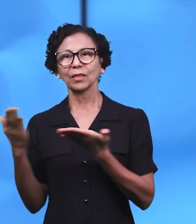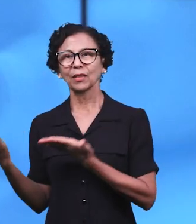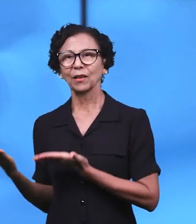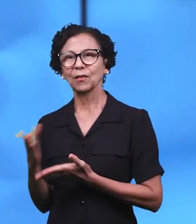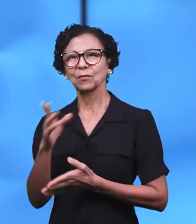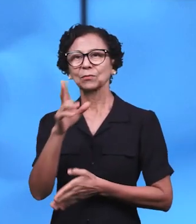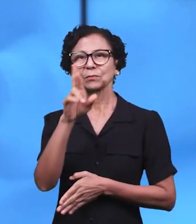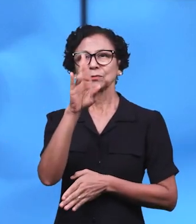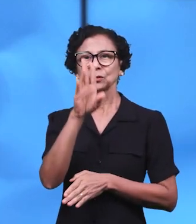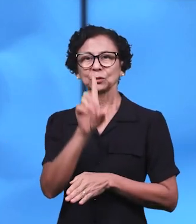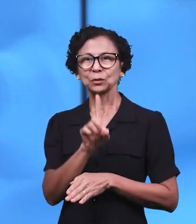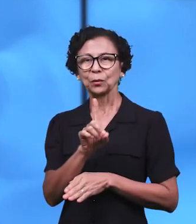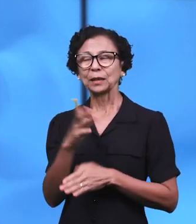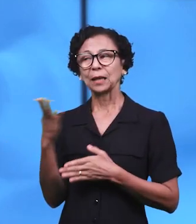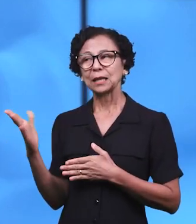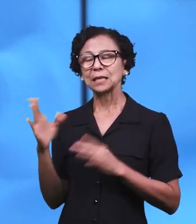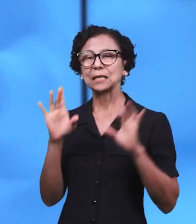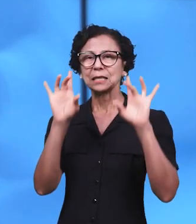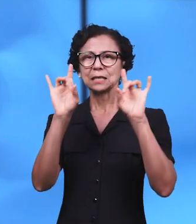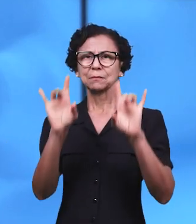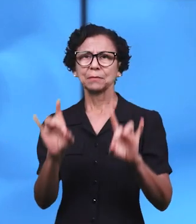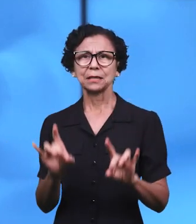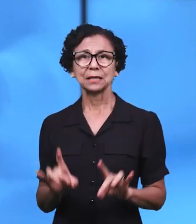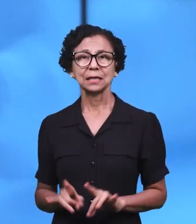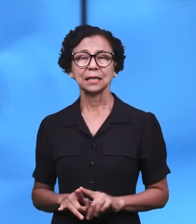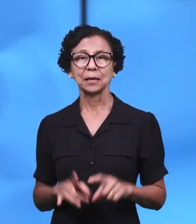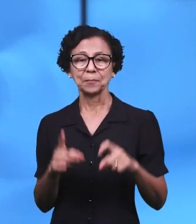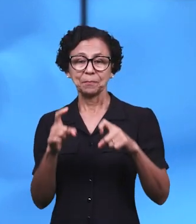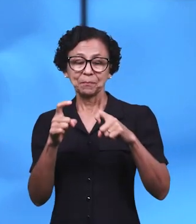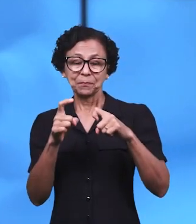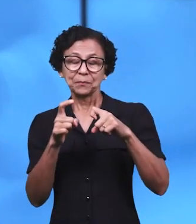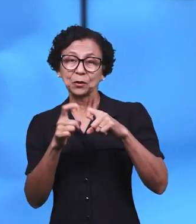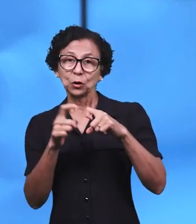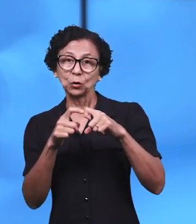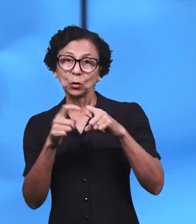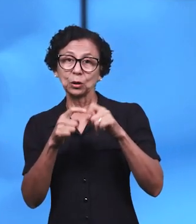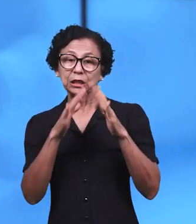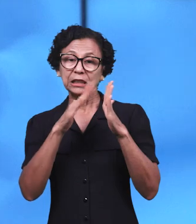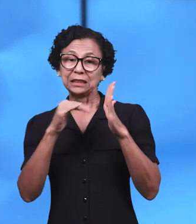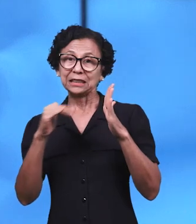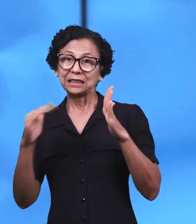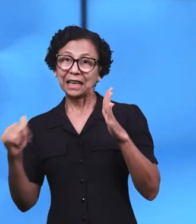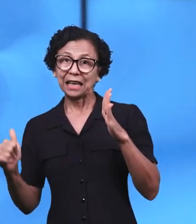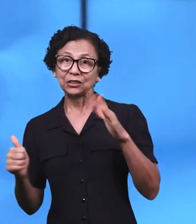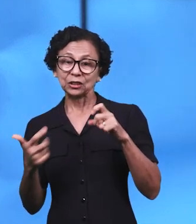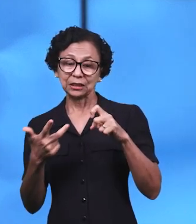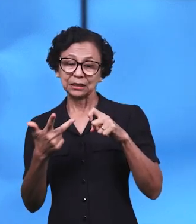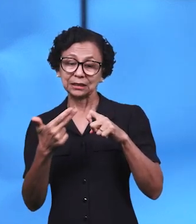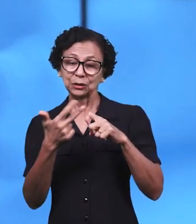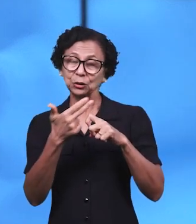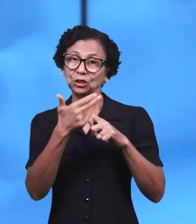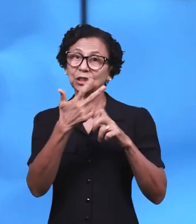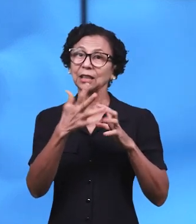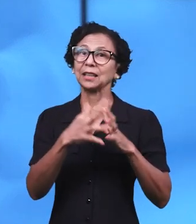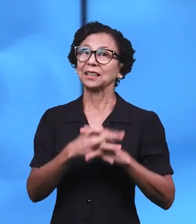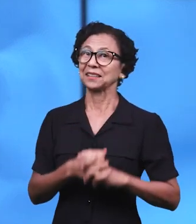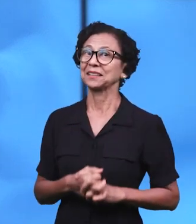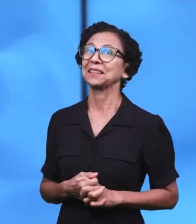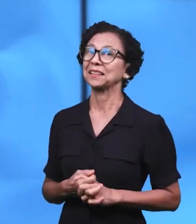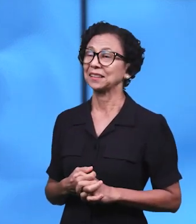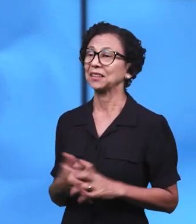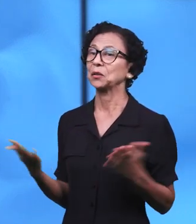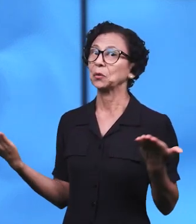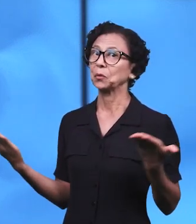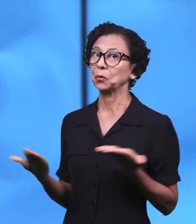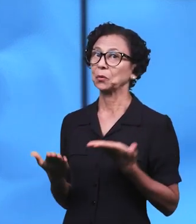estamos aqui hoje com a doutora Gabriela Marçal, que é especialista em odontologia estética. Ela é cirurgiã dentista